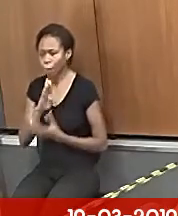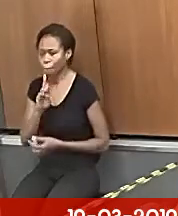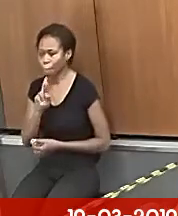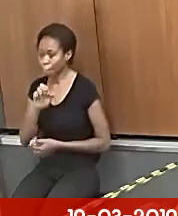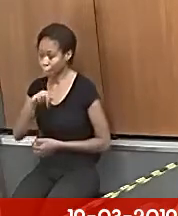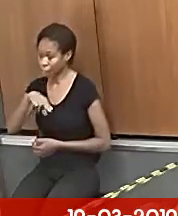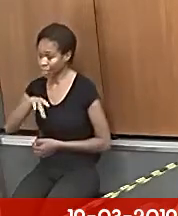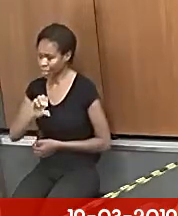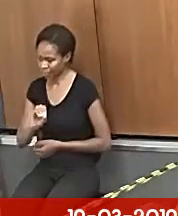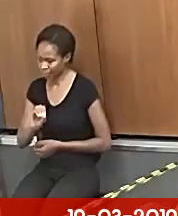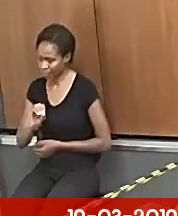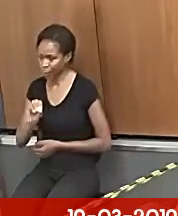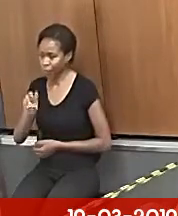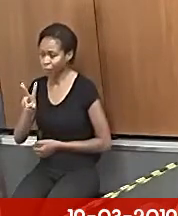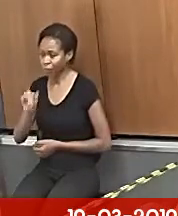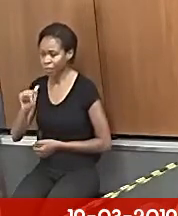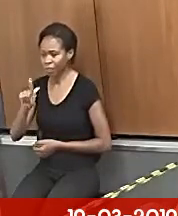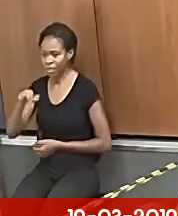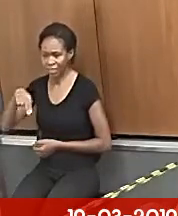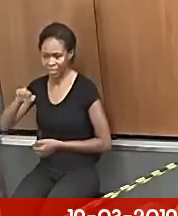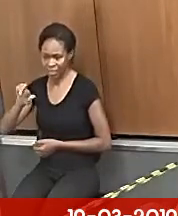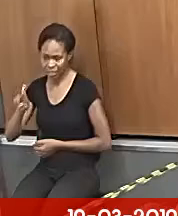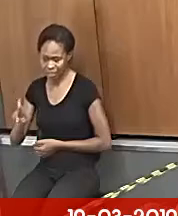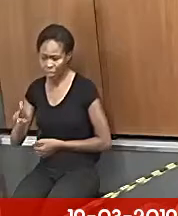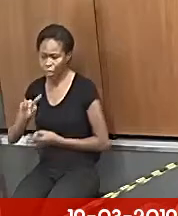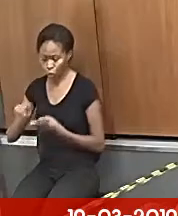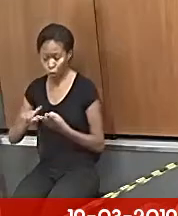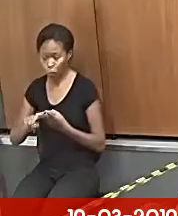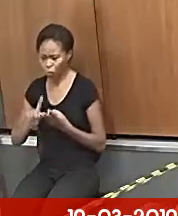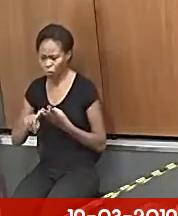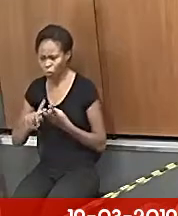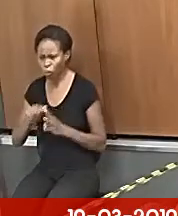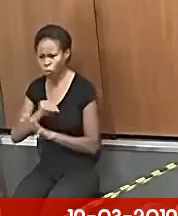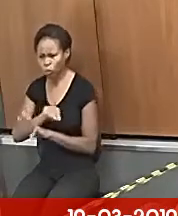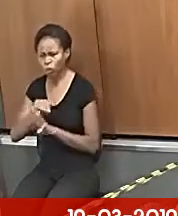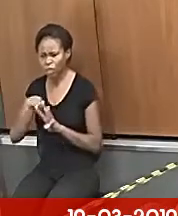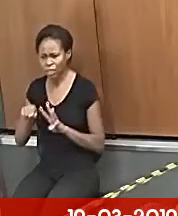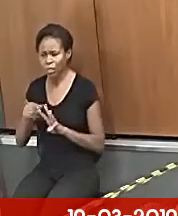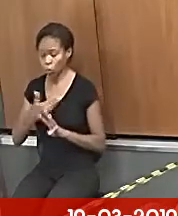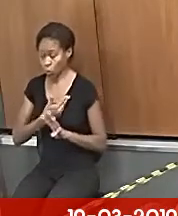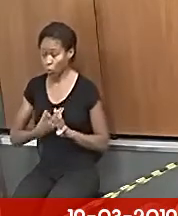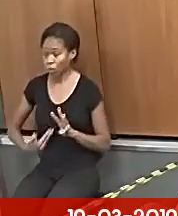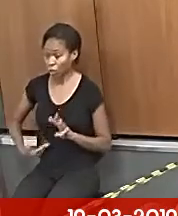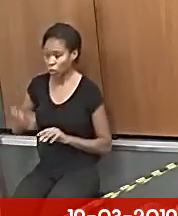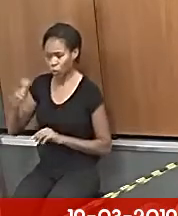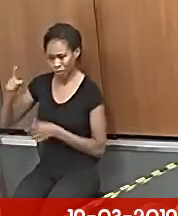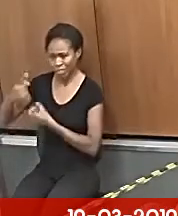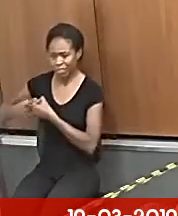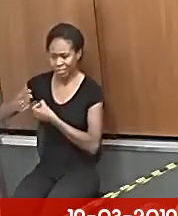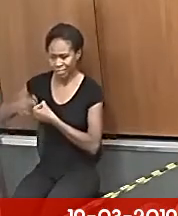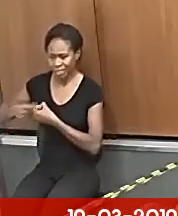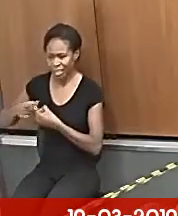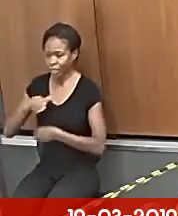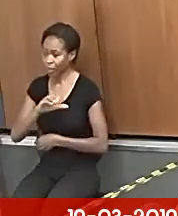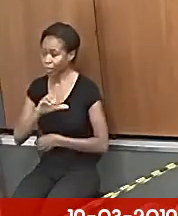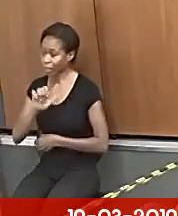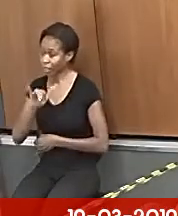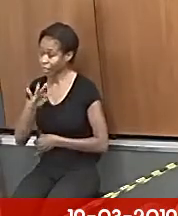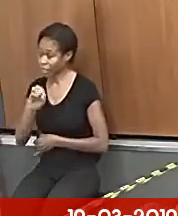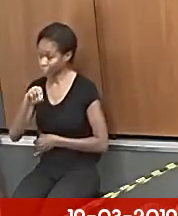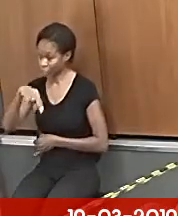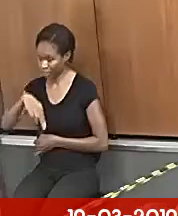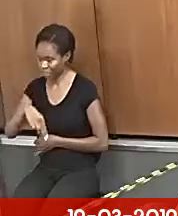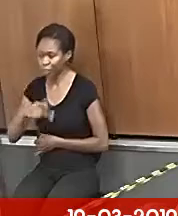wagner francisco são da nossa querida ele sim de vereadores de lá que estão nos acompanhando também o cleiton é meu vizinho de varginha